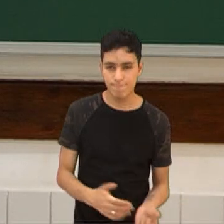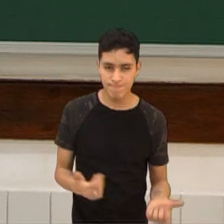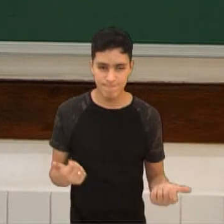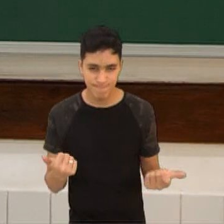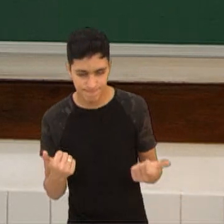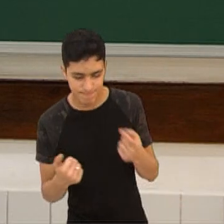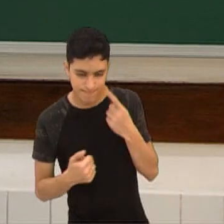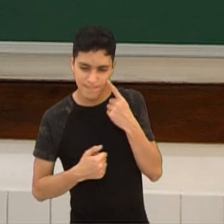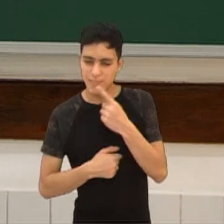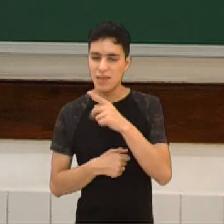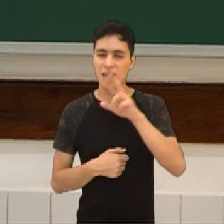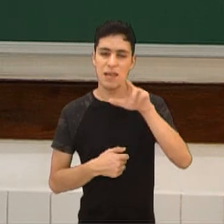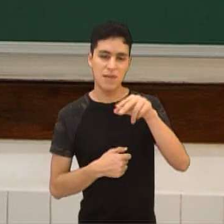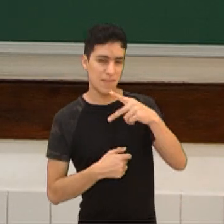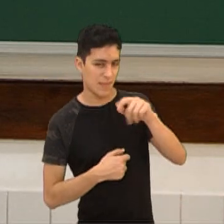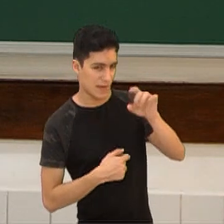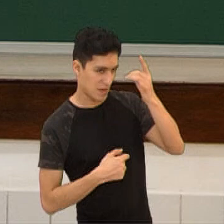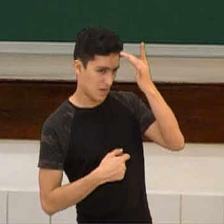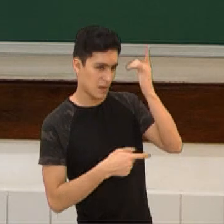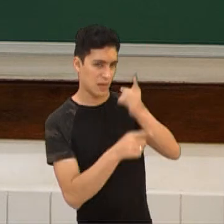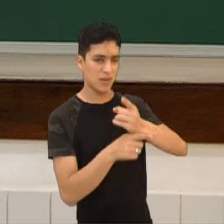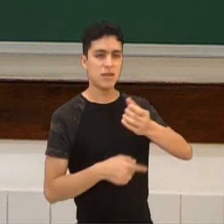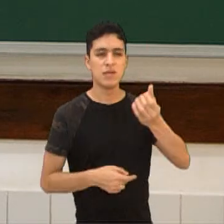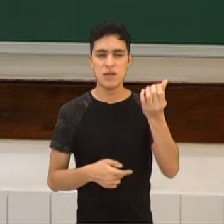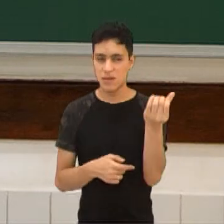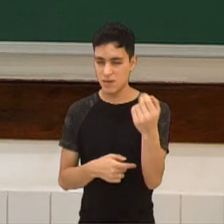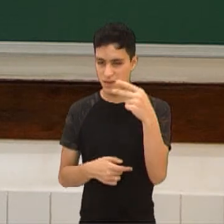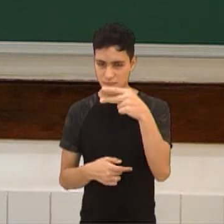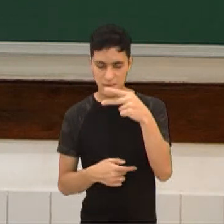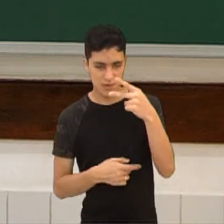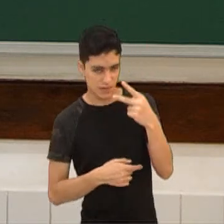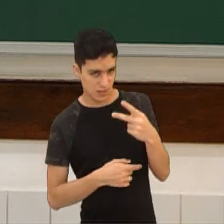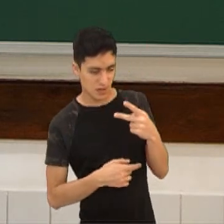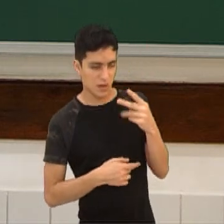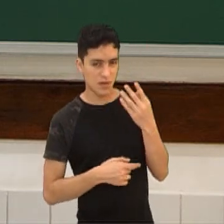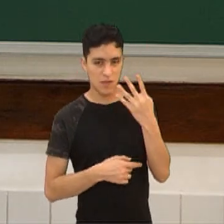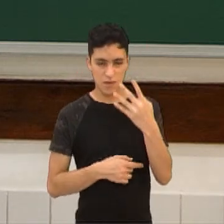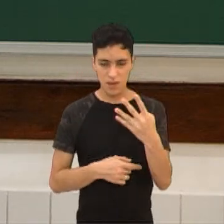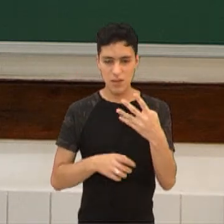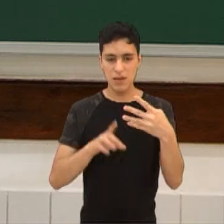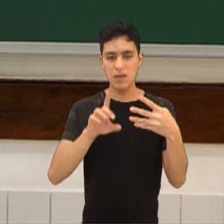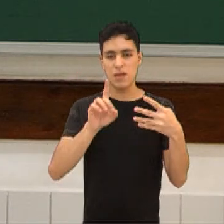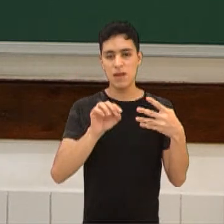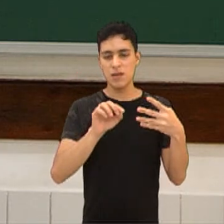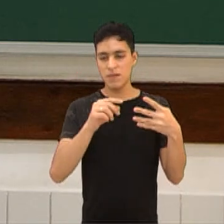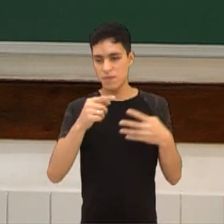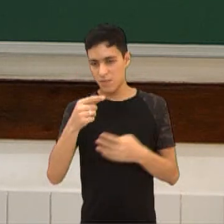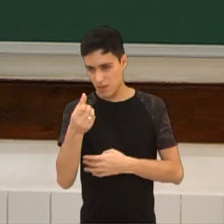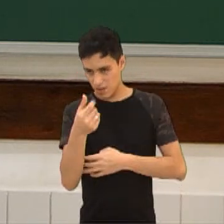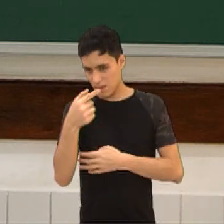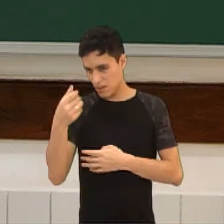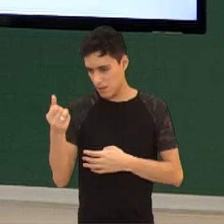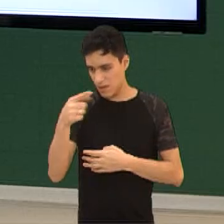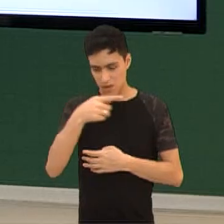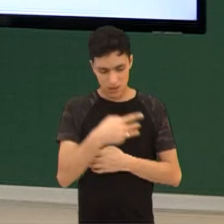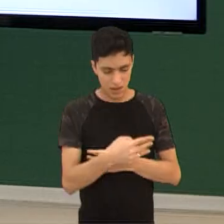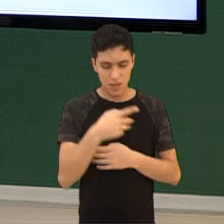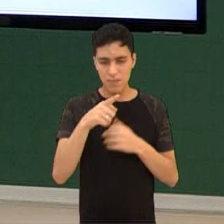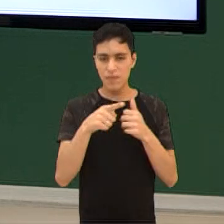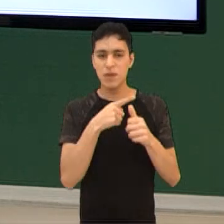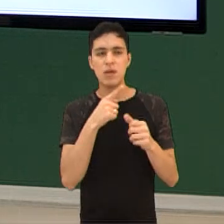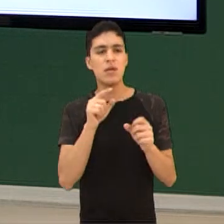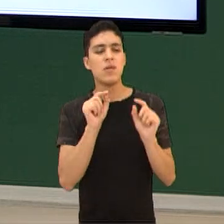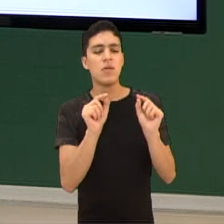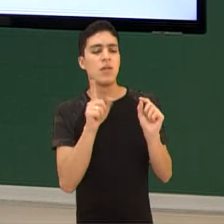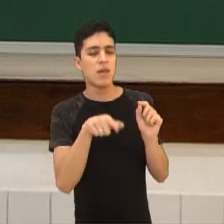A razão nessa PA foi tranquila, né? 6 menos 2 são 4, 10 menos 6 também são 4. Então eu tenho o primeiro termo e